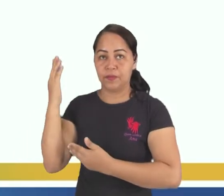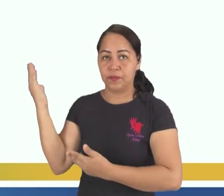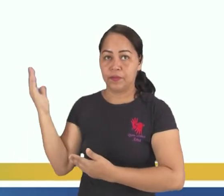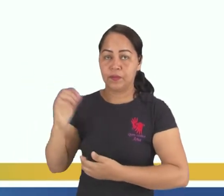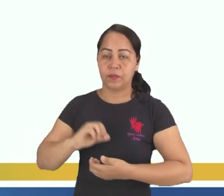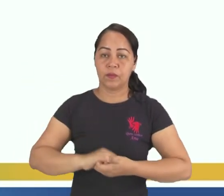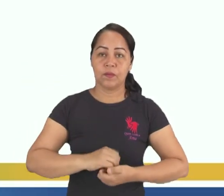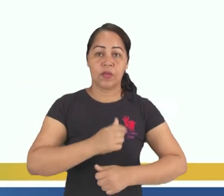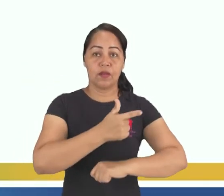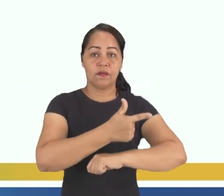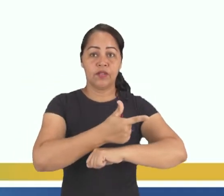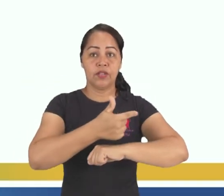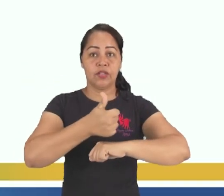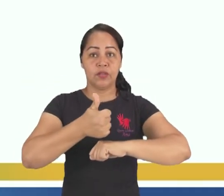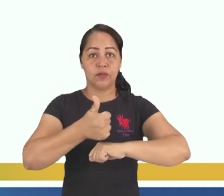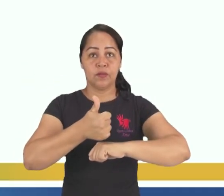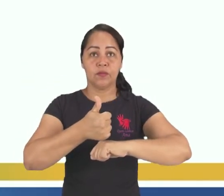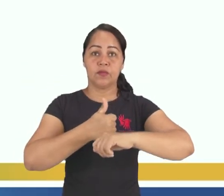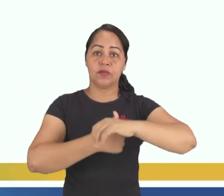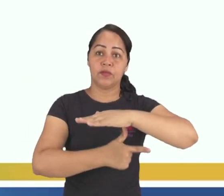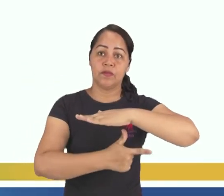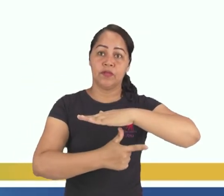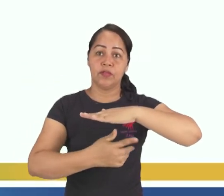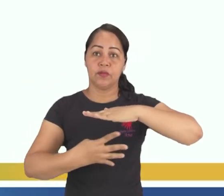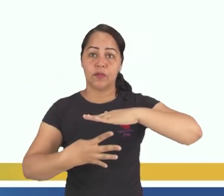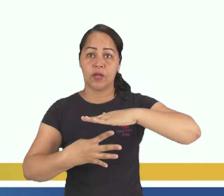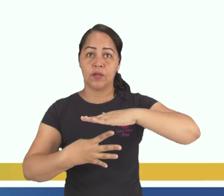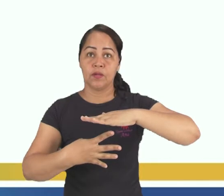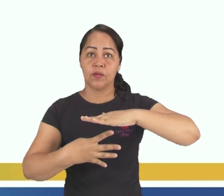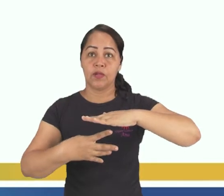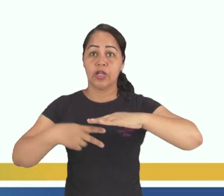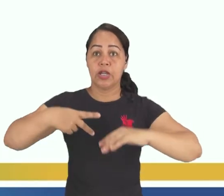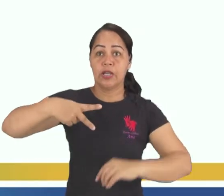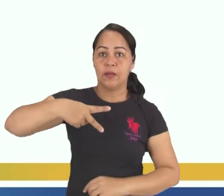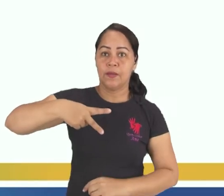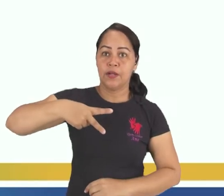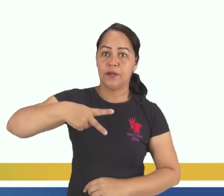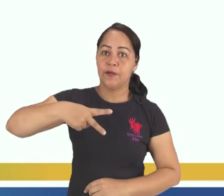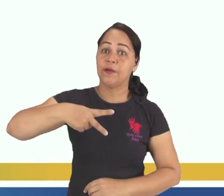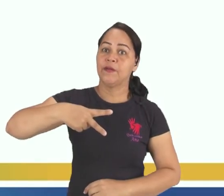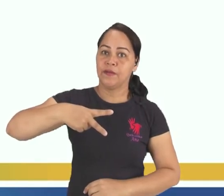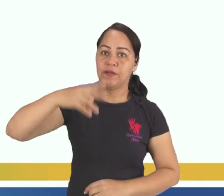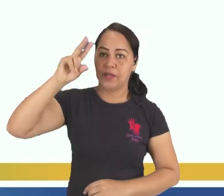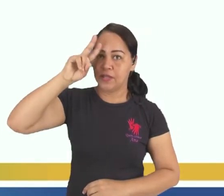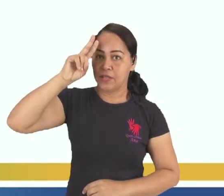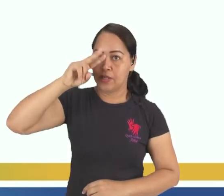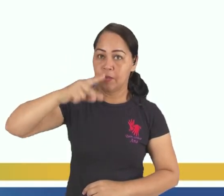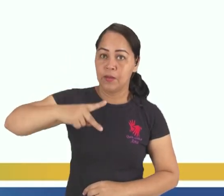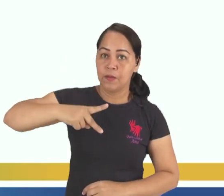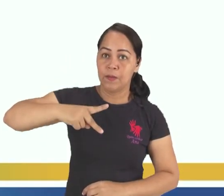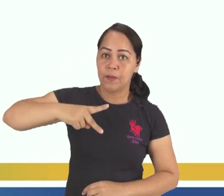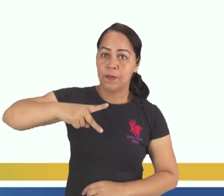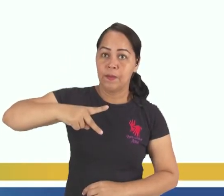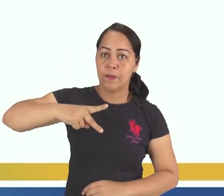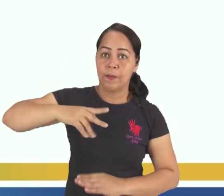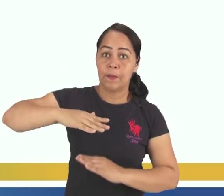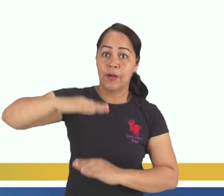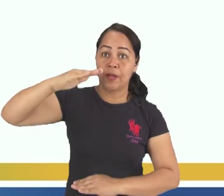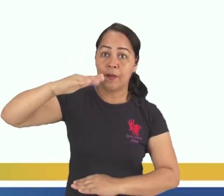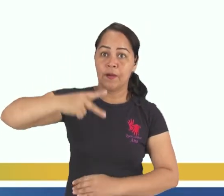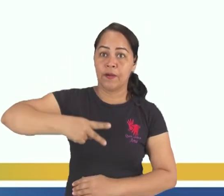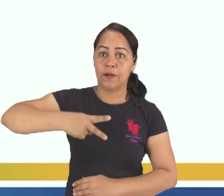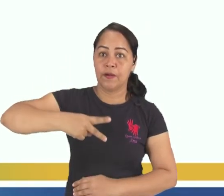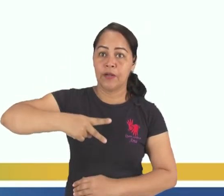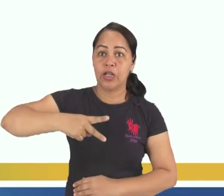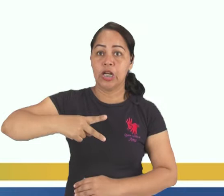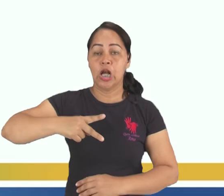ó, 21 sobre 24 é maior, né? Esse símbolozinho aqui, ó, não esqueça, tá? É o símbolo, né, de maior